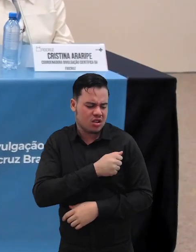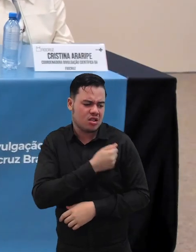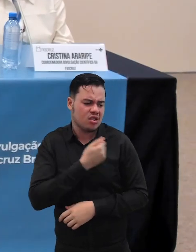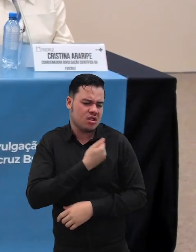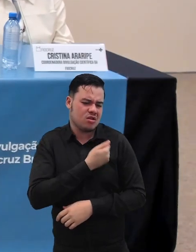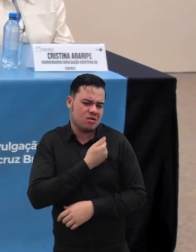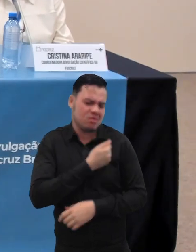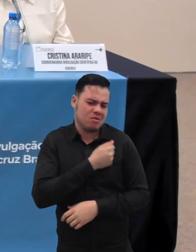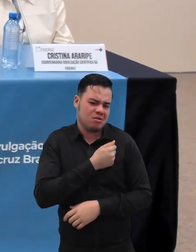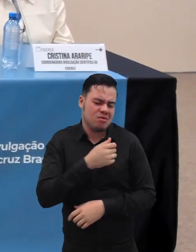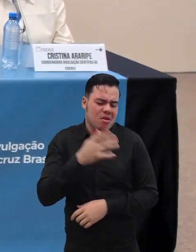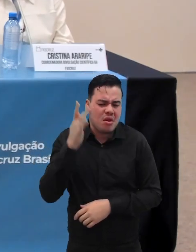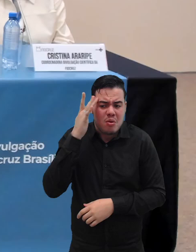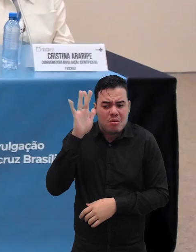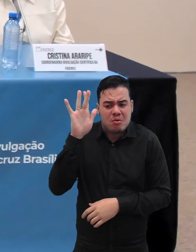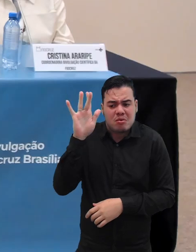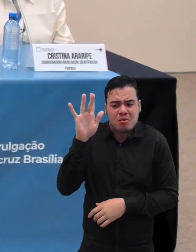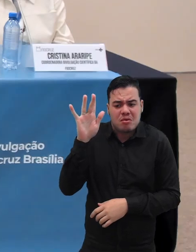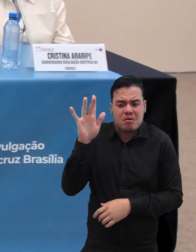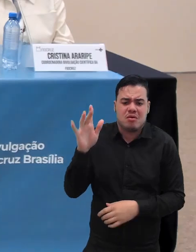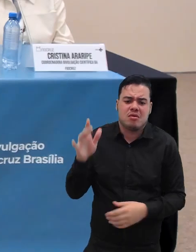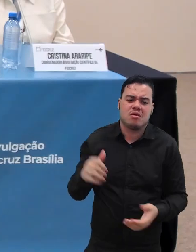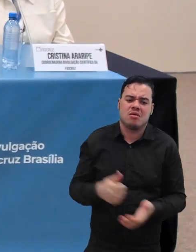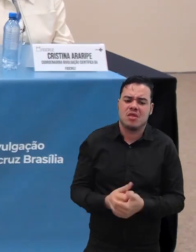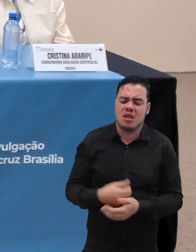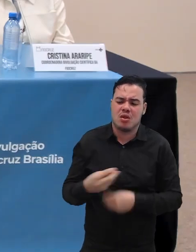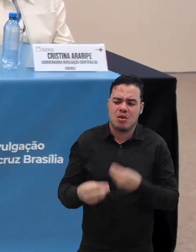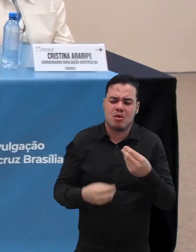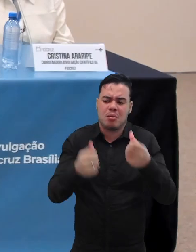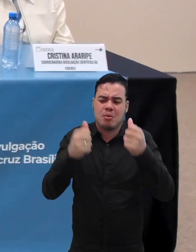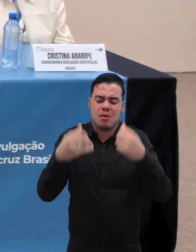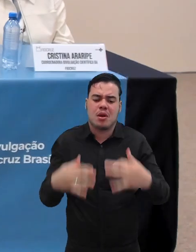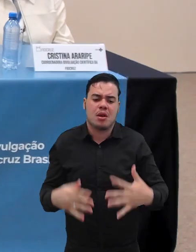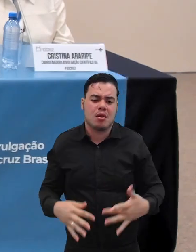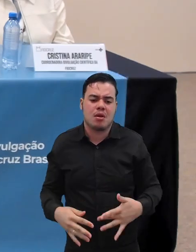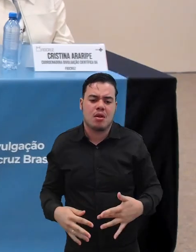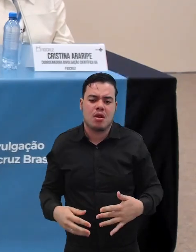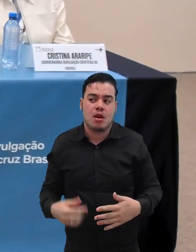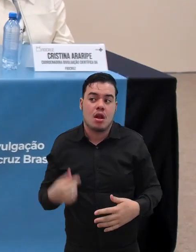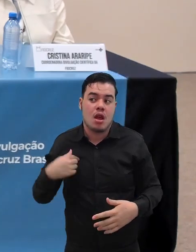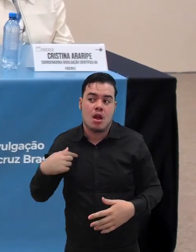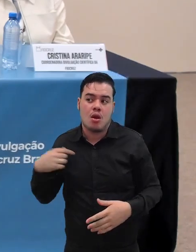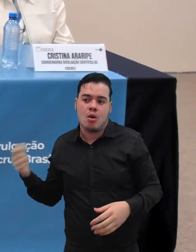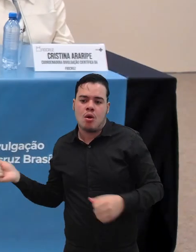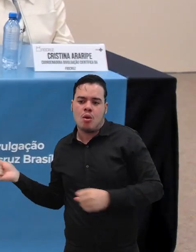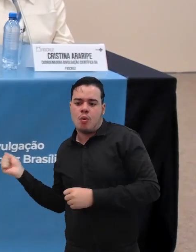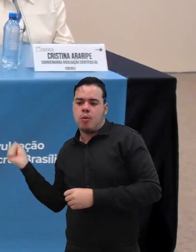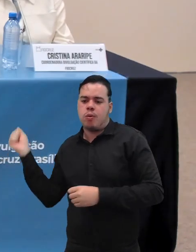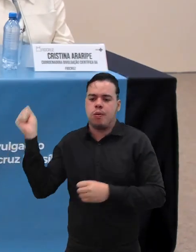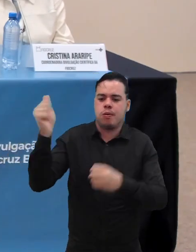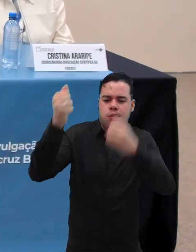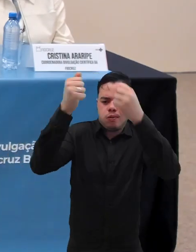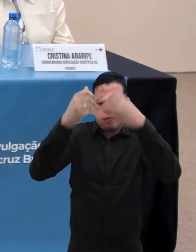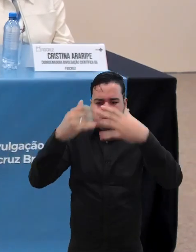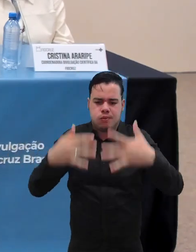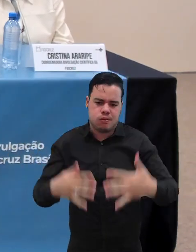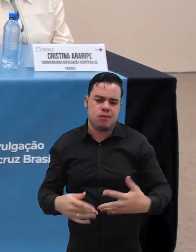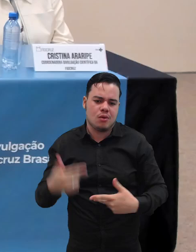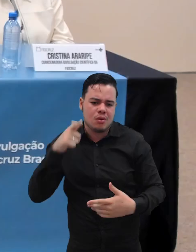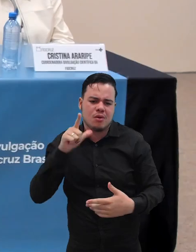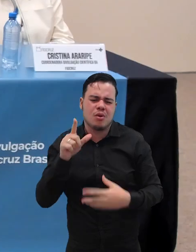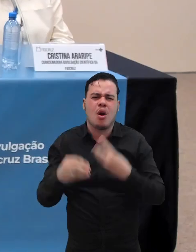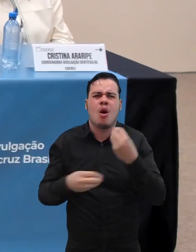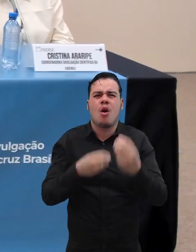doutorando respondeu, não sei. Né? Então, assim, eu trouxe esse exemplo para a gente poder pensar em como é que nos